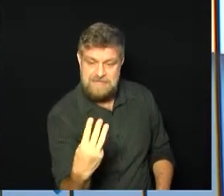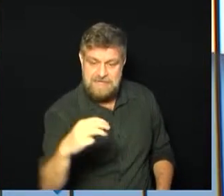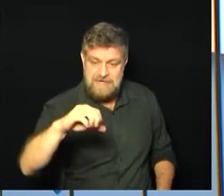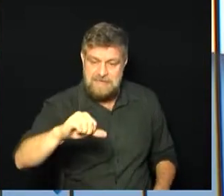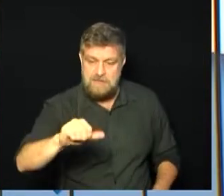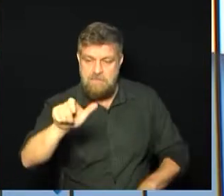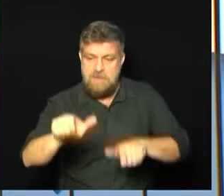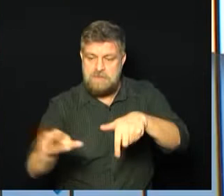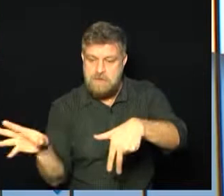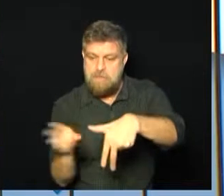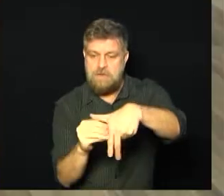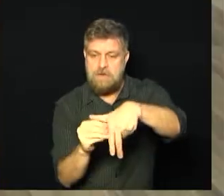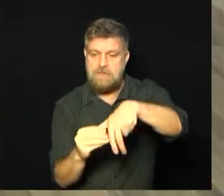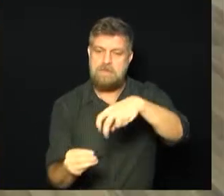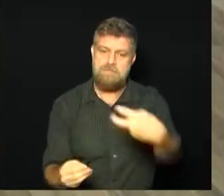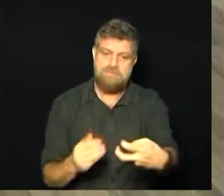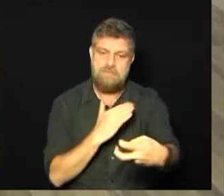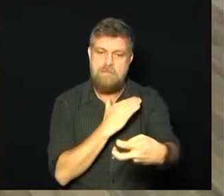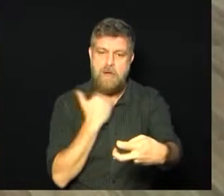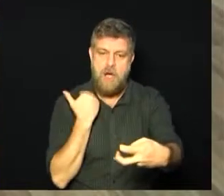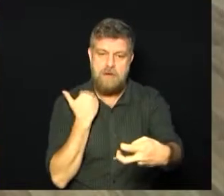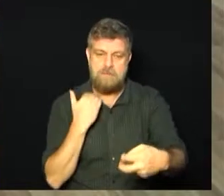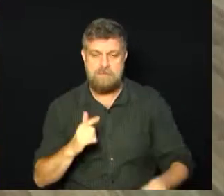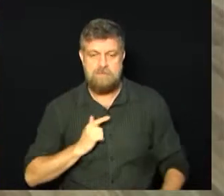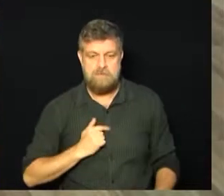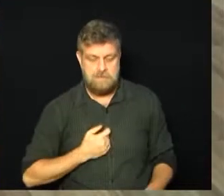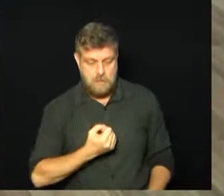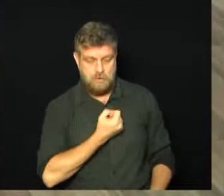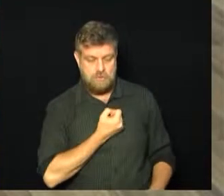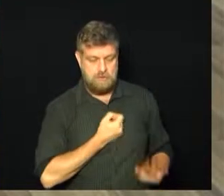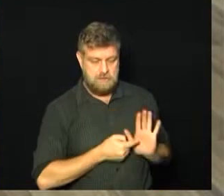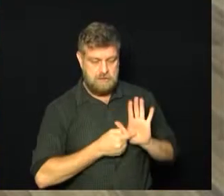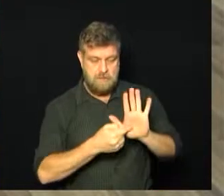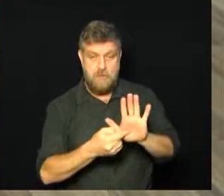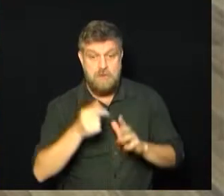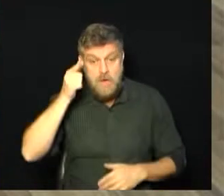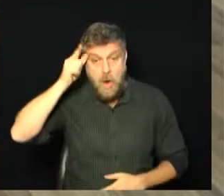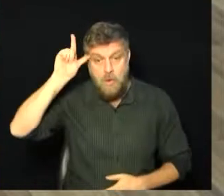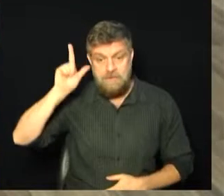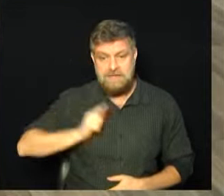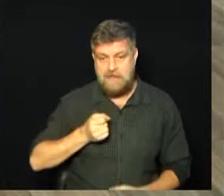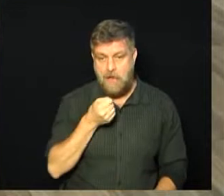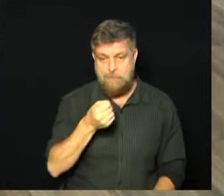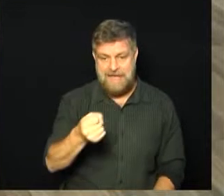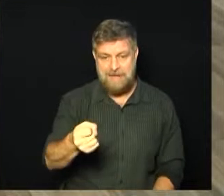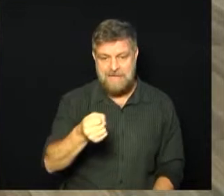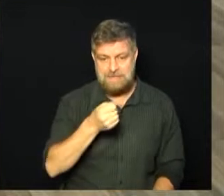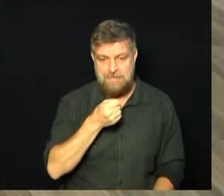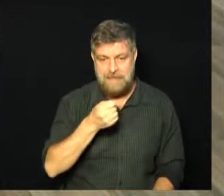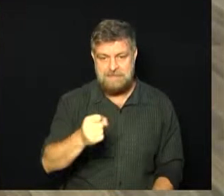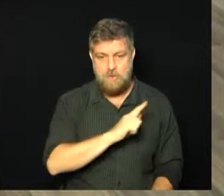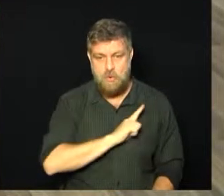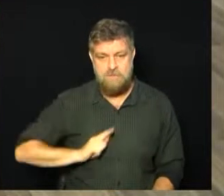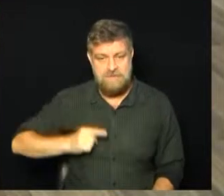153.639 óbitos. E diante desses números, Viviane, a gente teve aí ontem a coletiva do governador